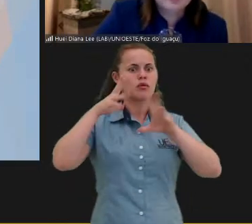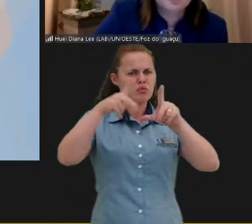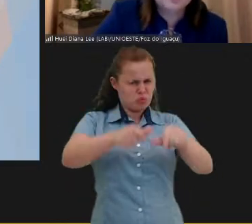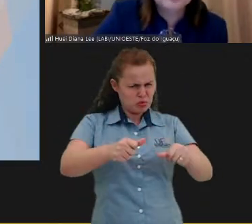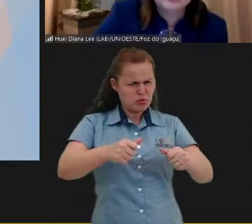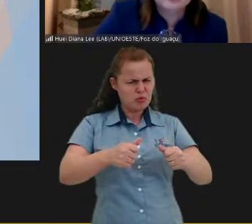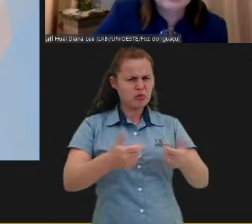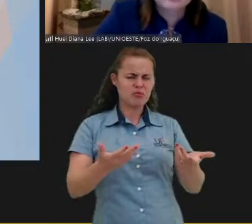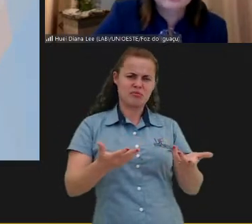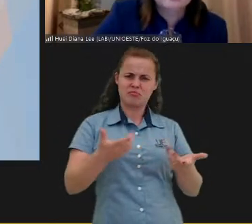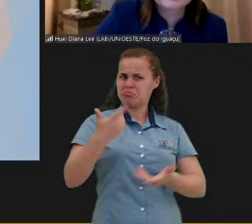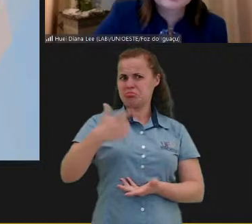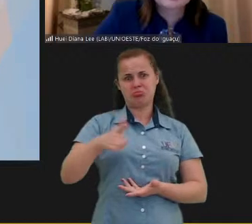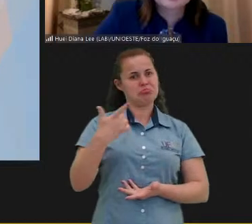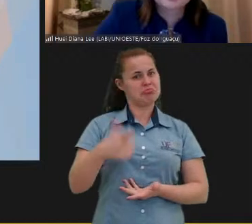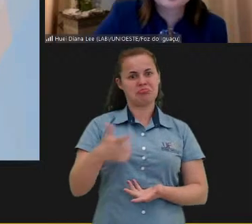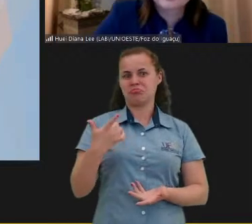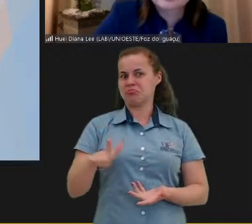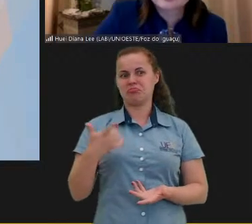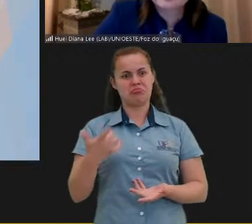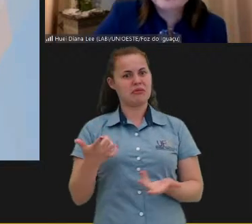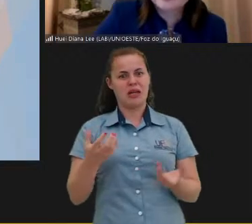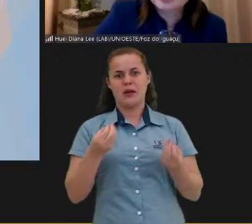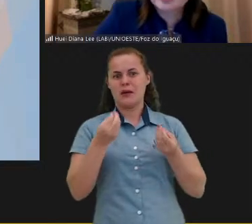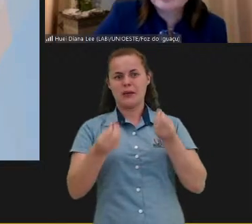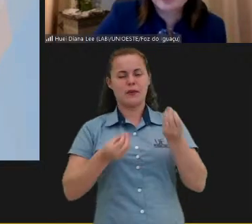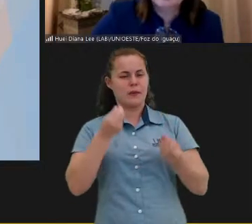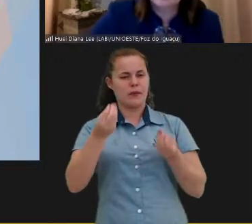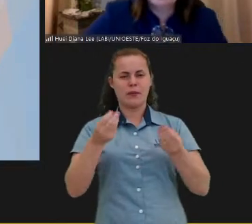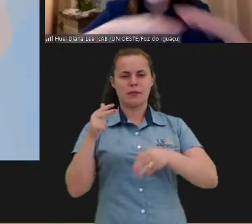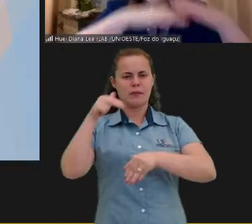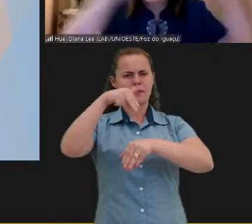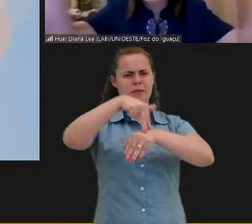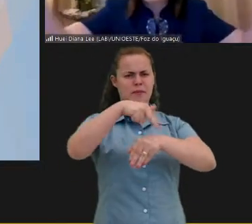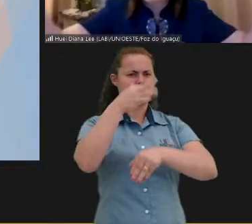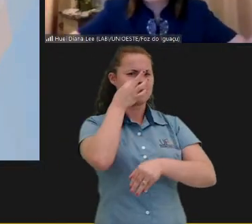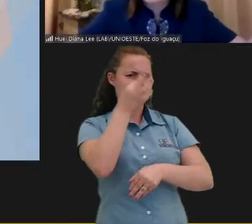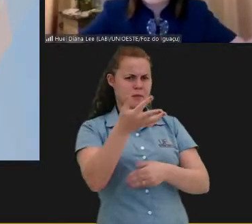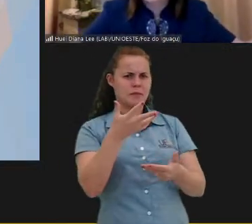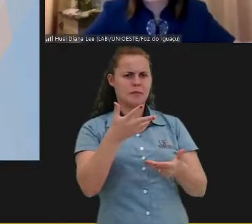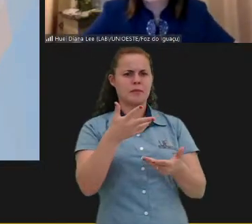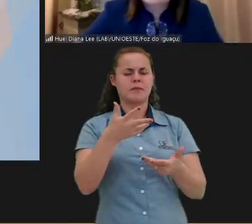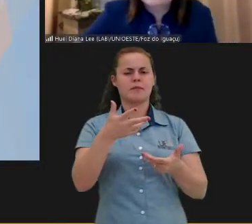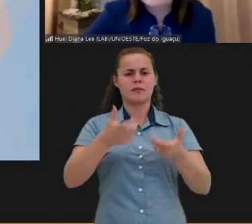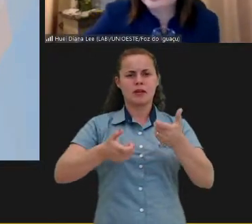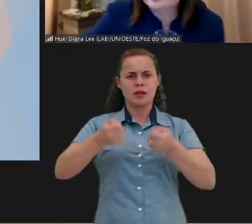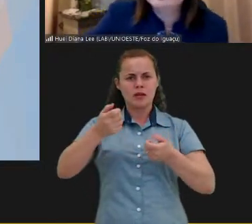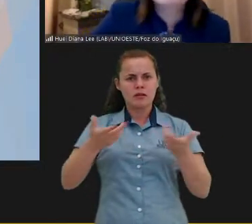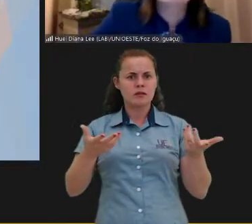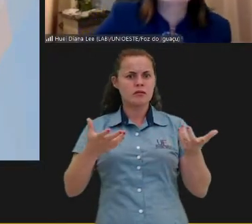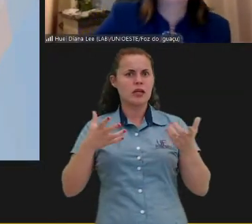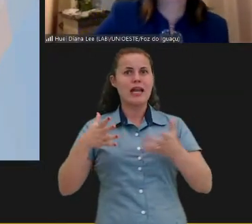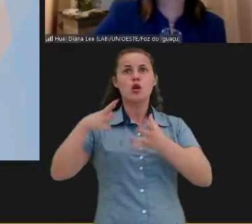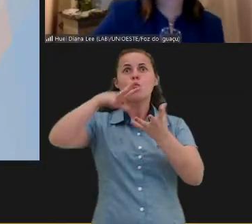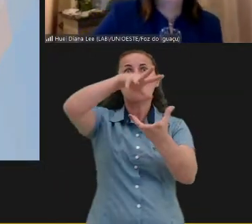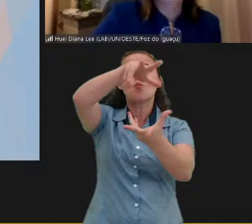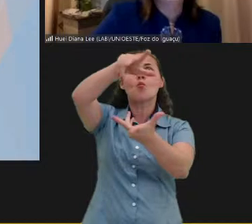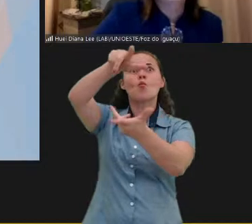Não tem como, né, fazer isso de modo massivo. Imaginem, Pokémon GO jogado no mundo inteiro.